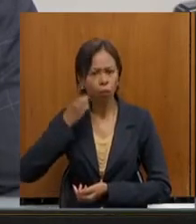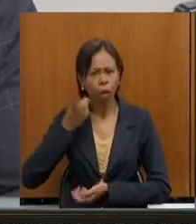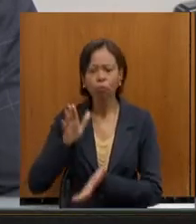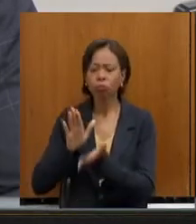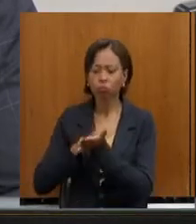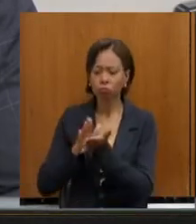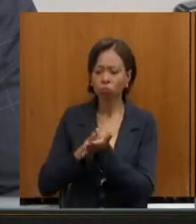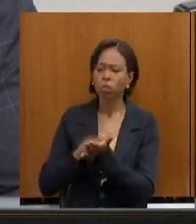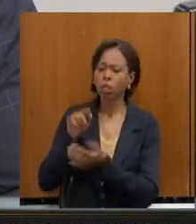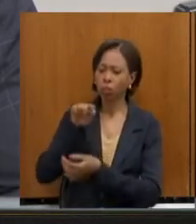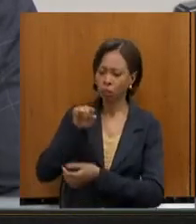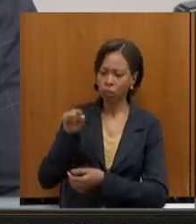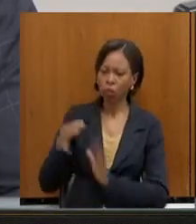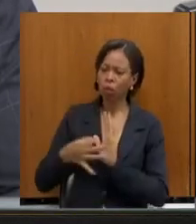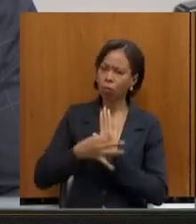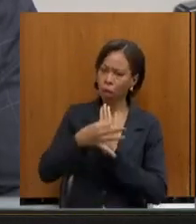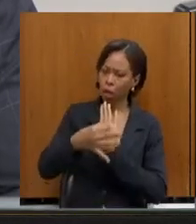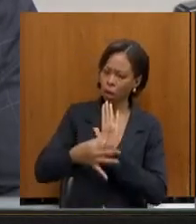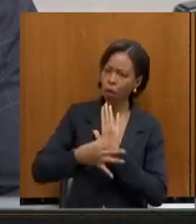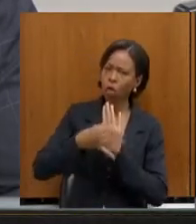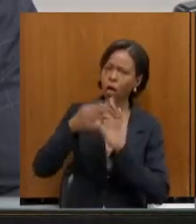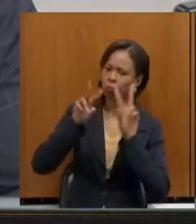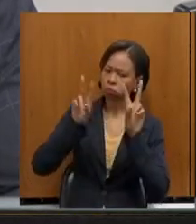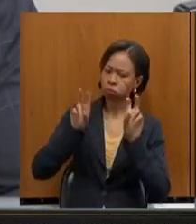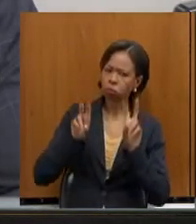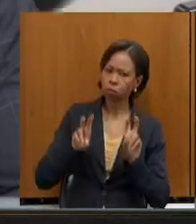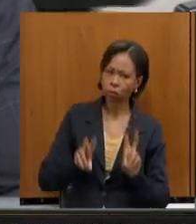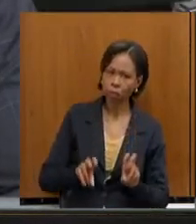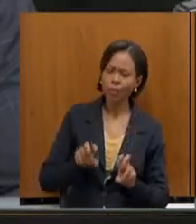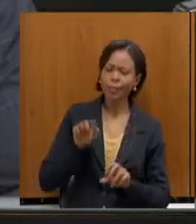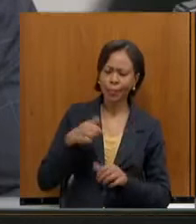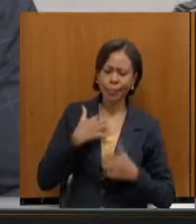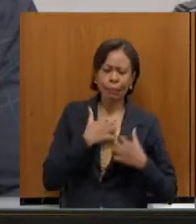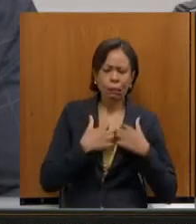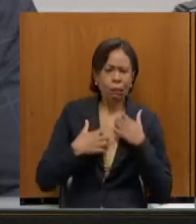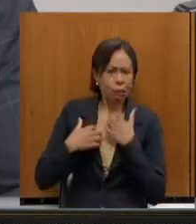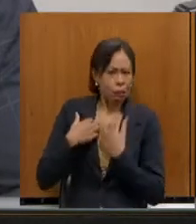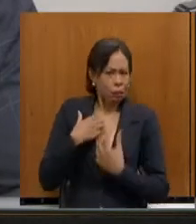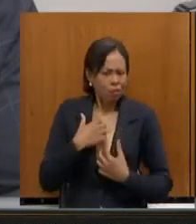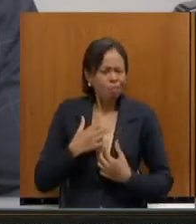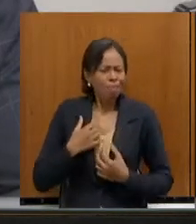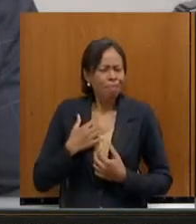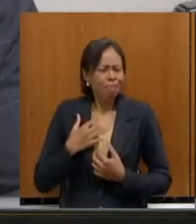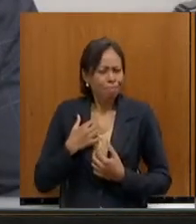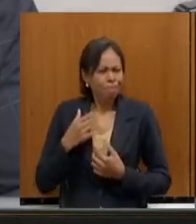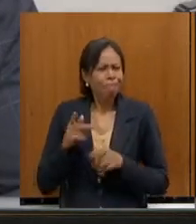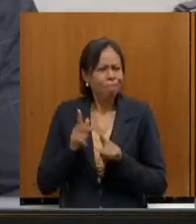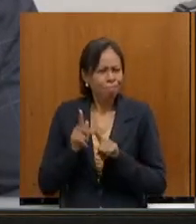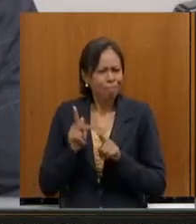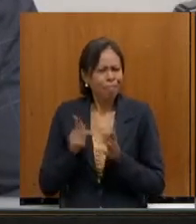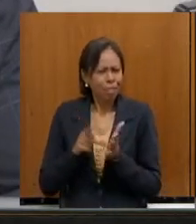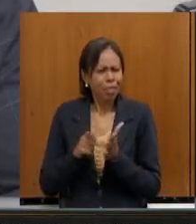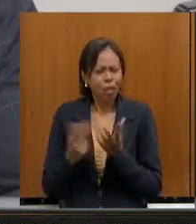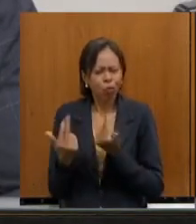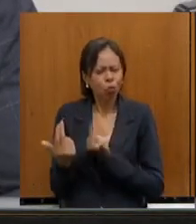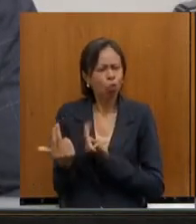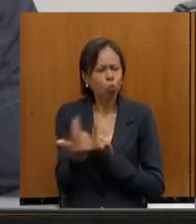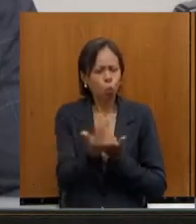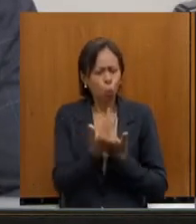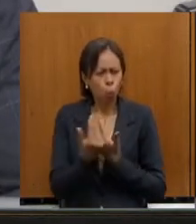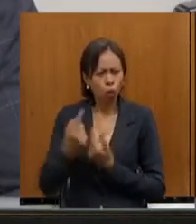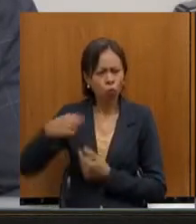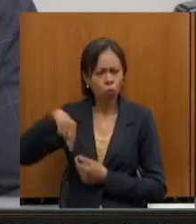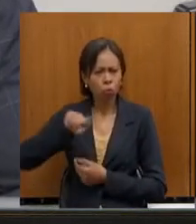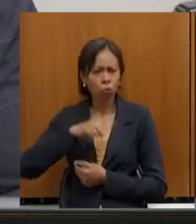da sua colocações pela sua angústia angústia de vossa excelência somente é a angústia dessa casa